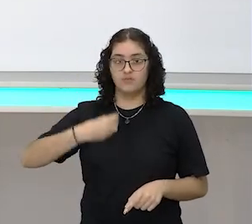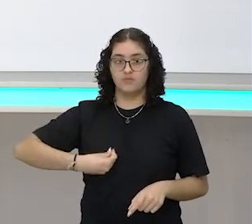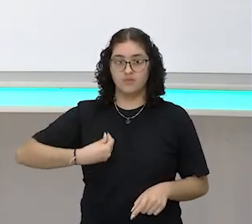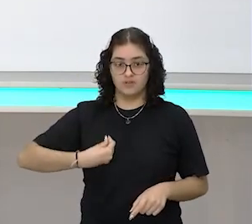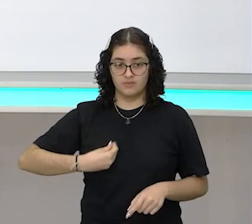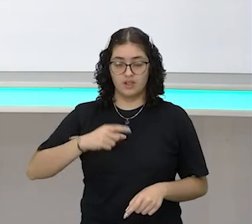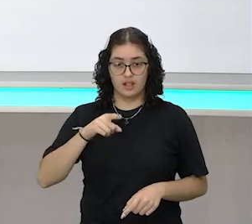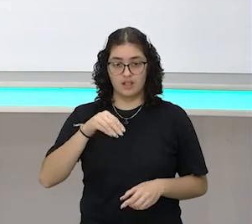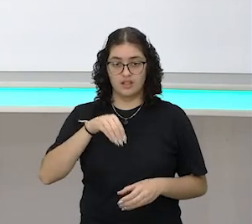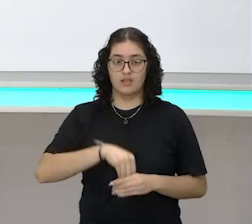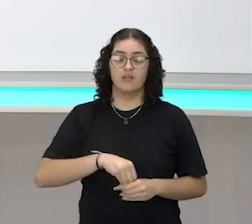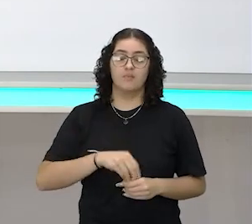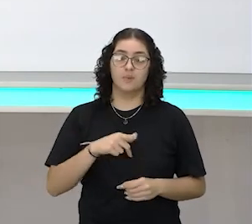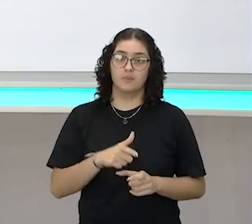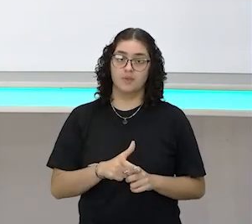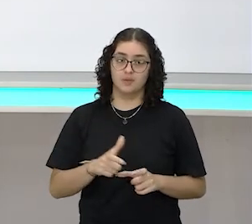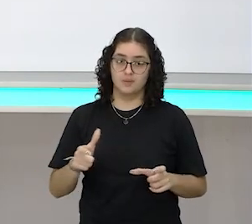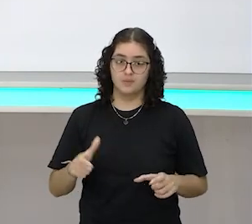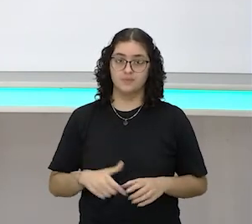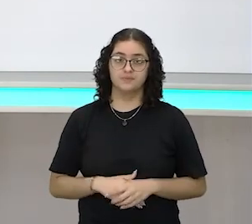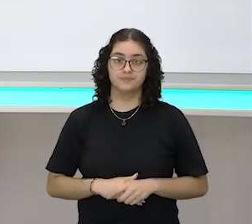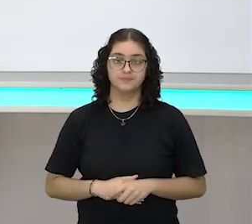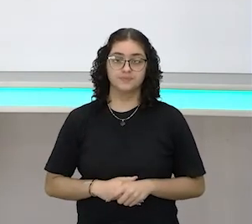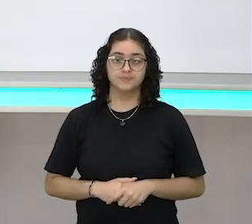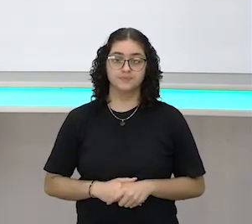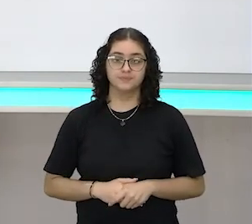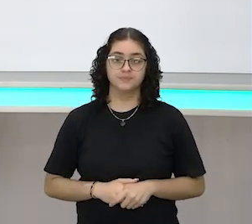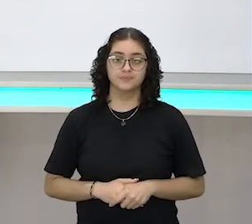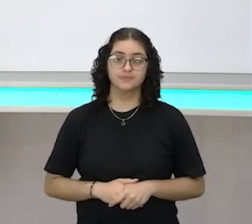nele, vai ser maior, né?